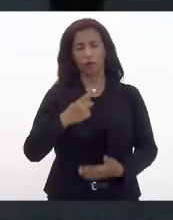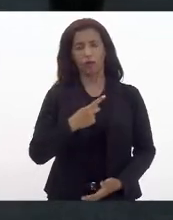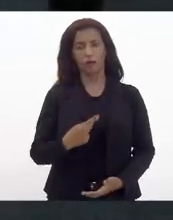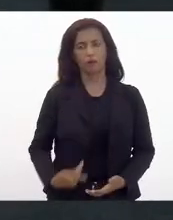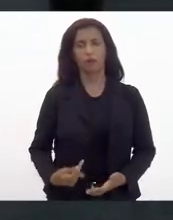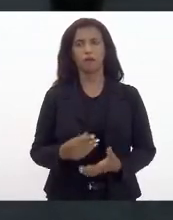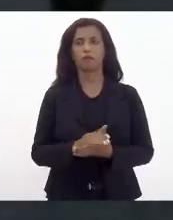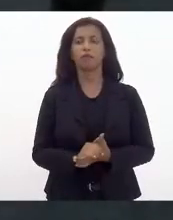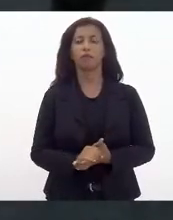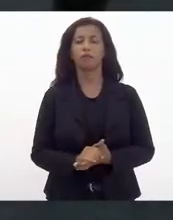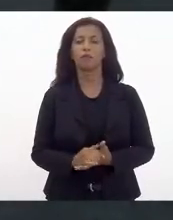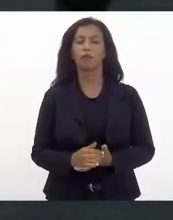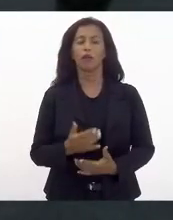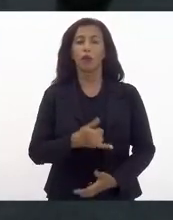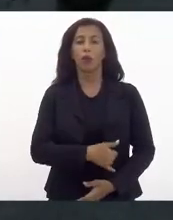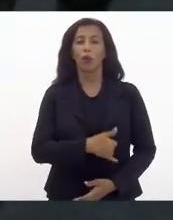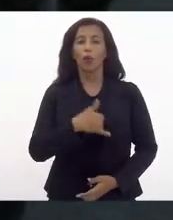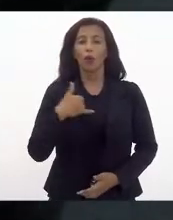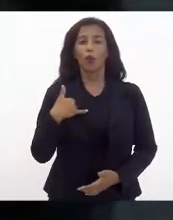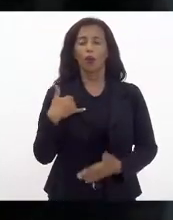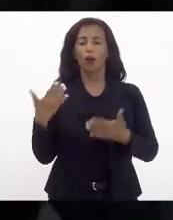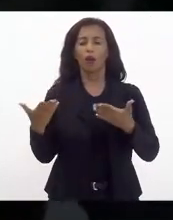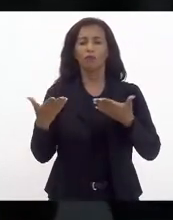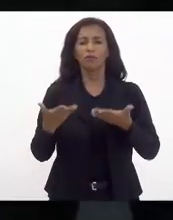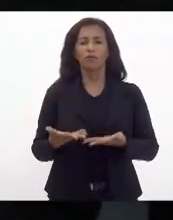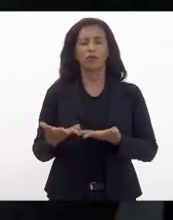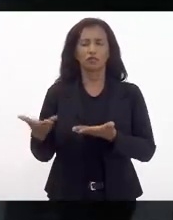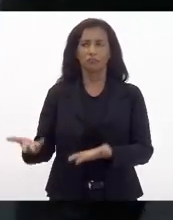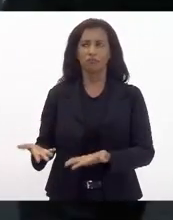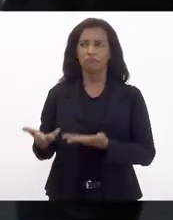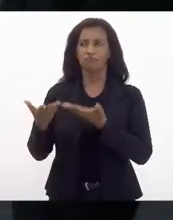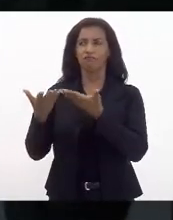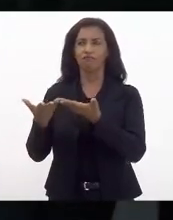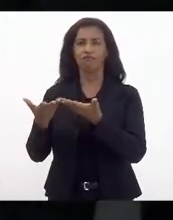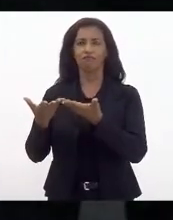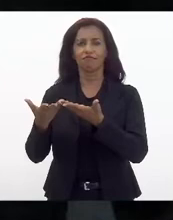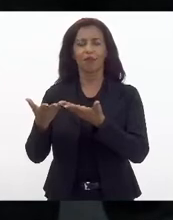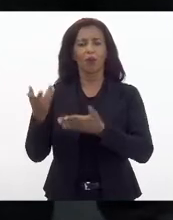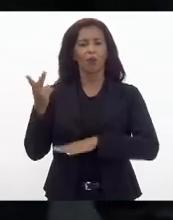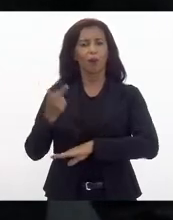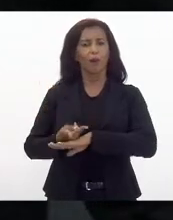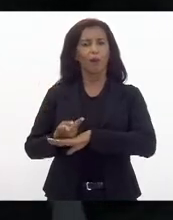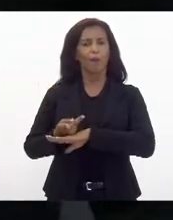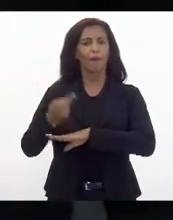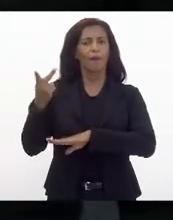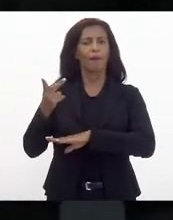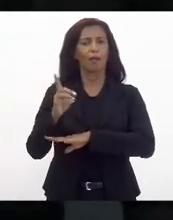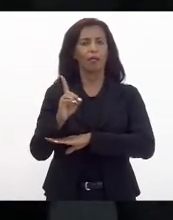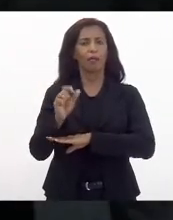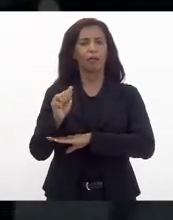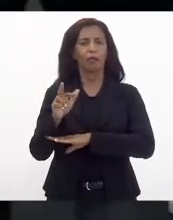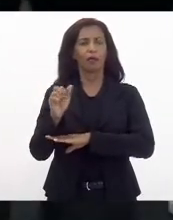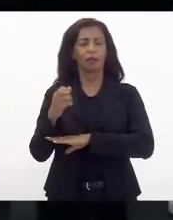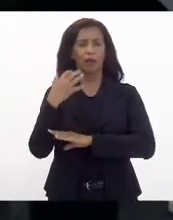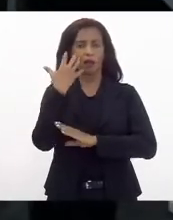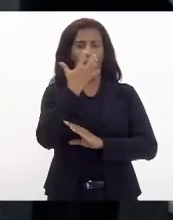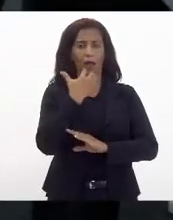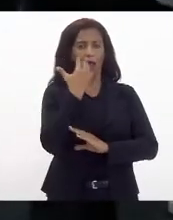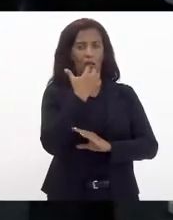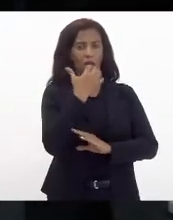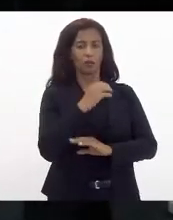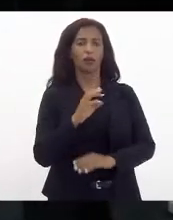presidenta é com muito orgulho que a gente homenageia comprei meu Dandara a cantora e compositora